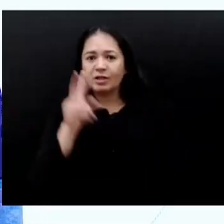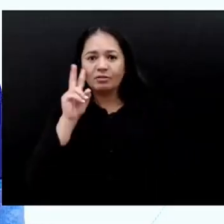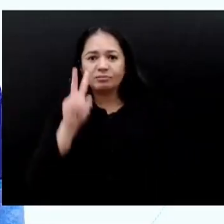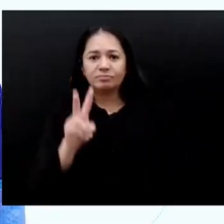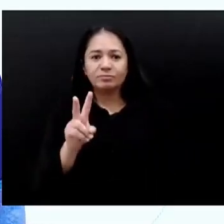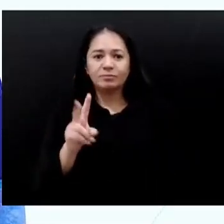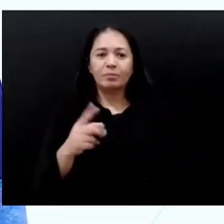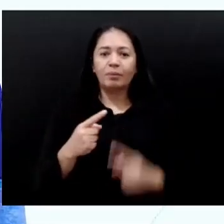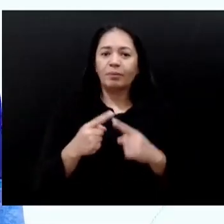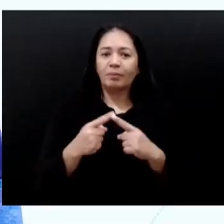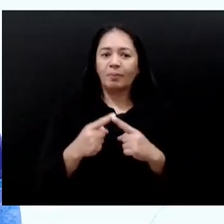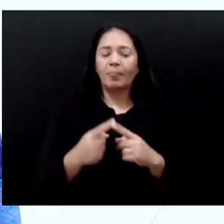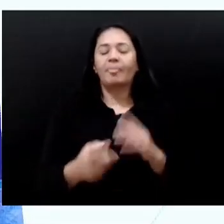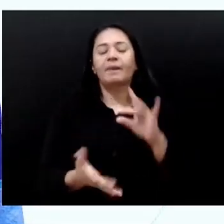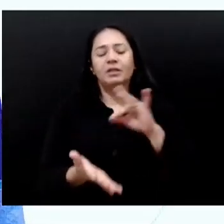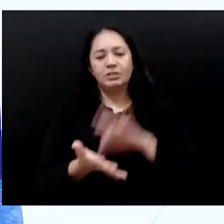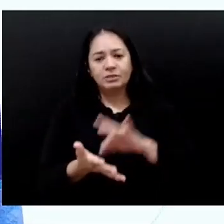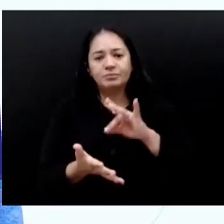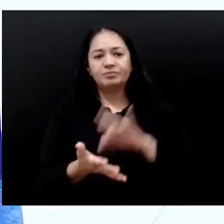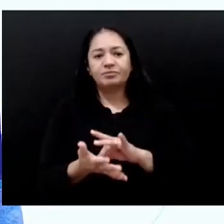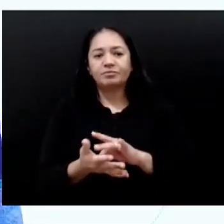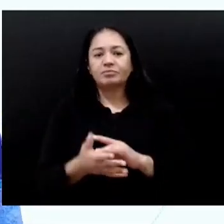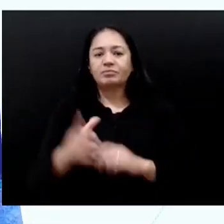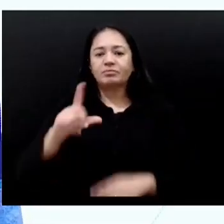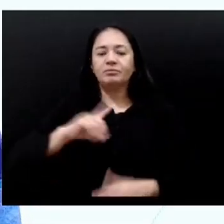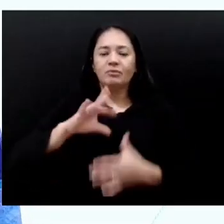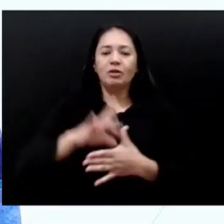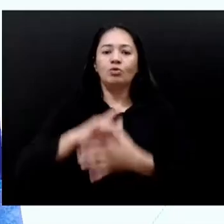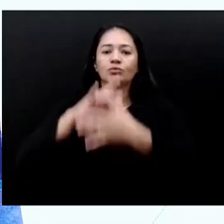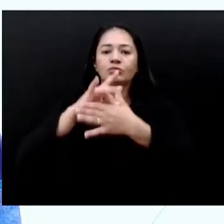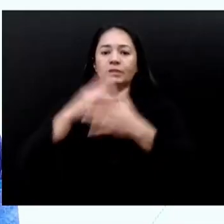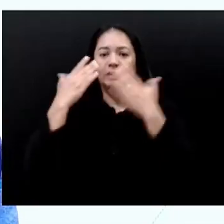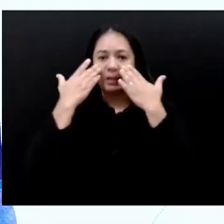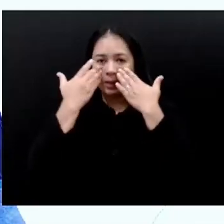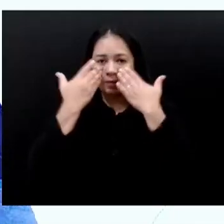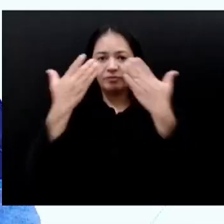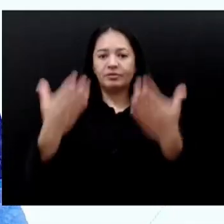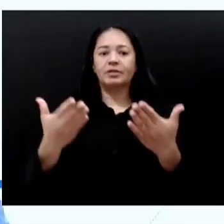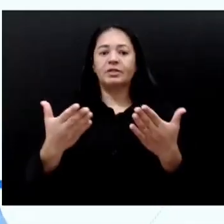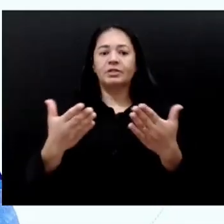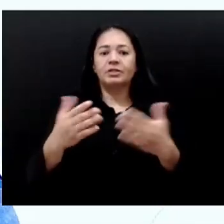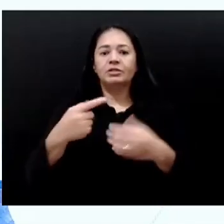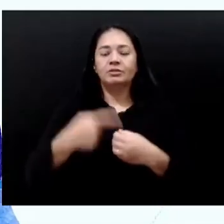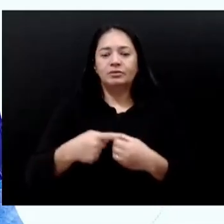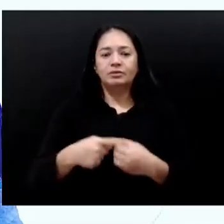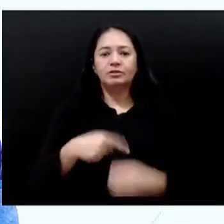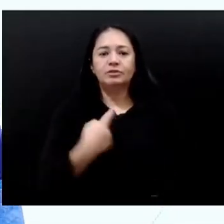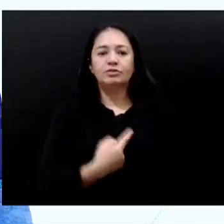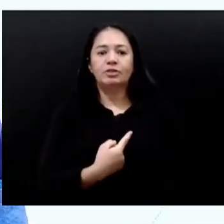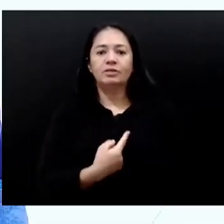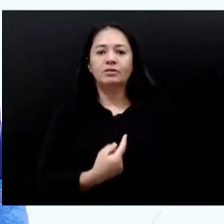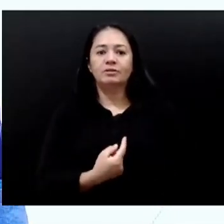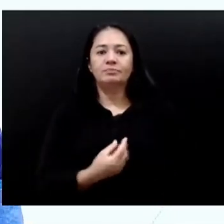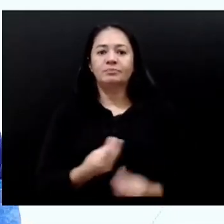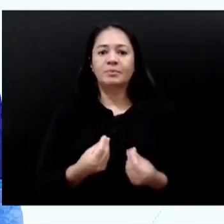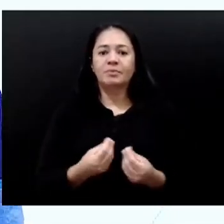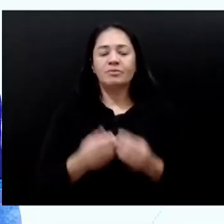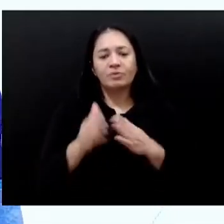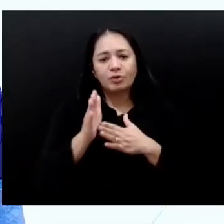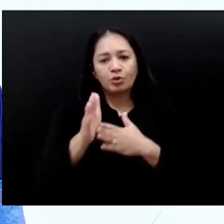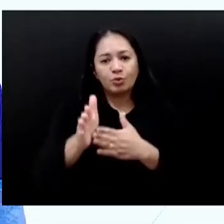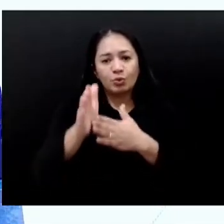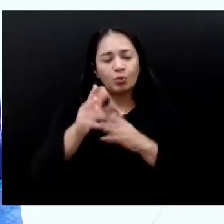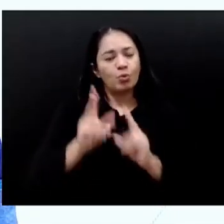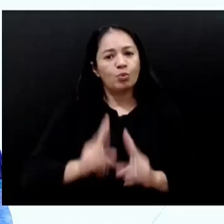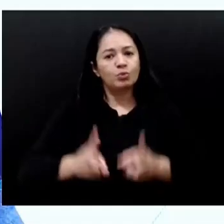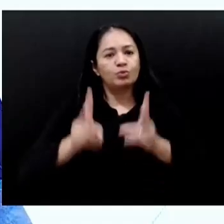fato, tem um líder à frente da cidade que faz a gente seguir em frente. Né? Senão não